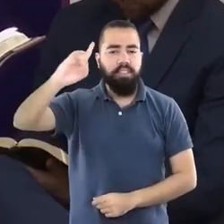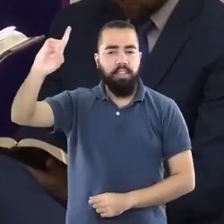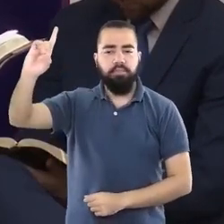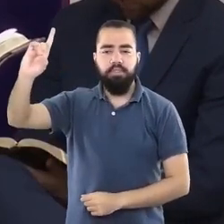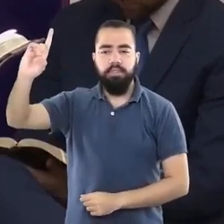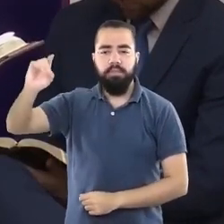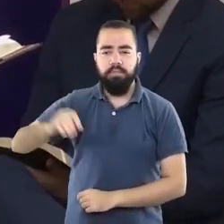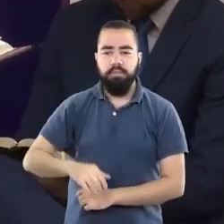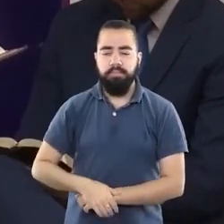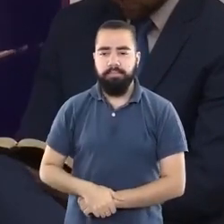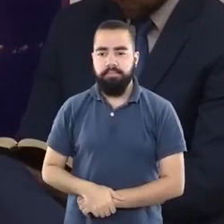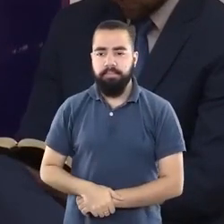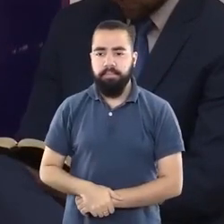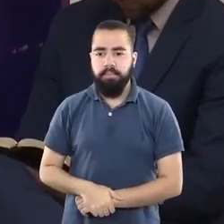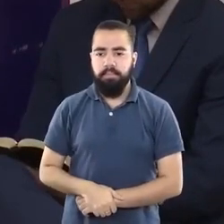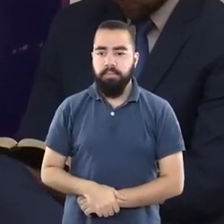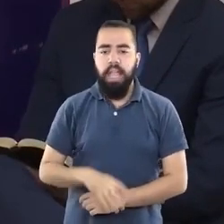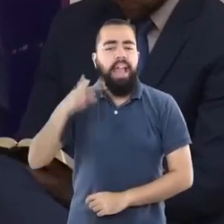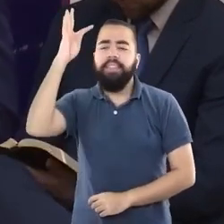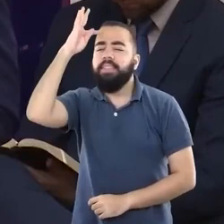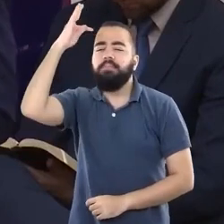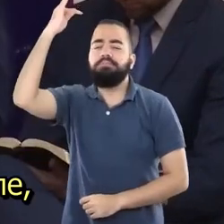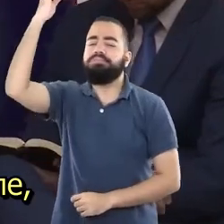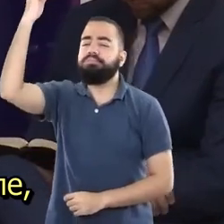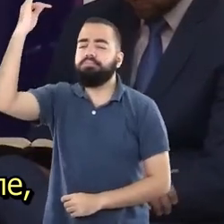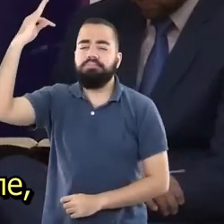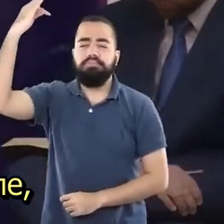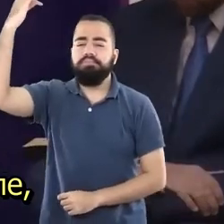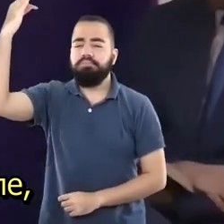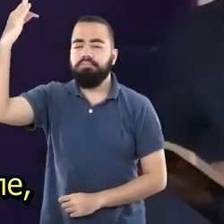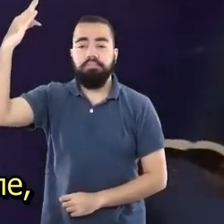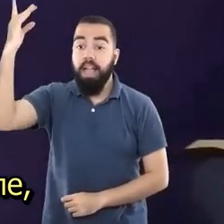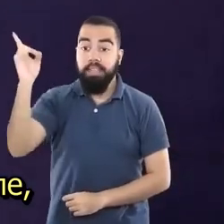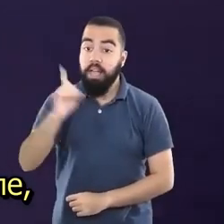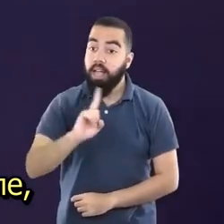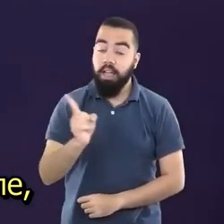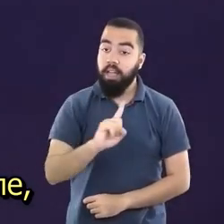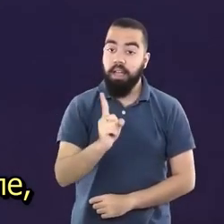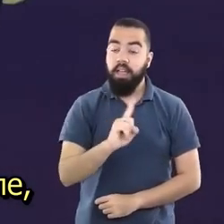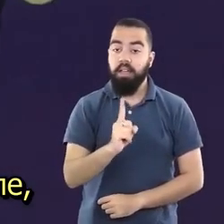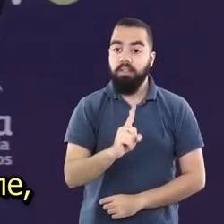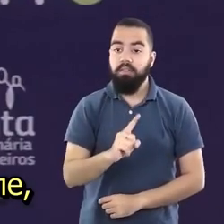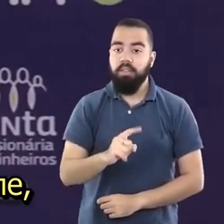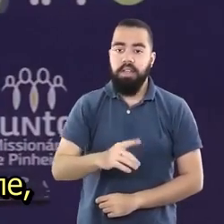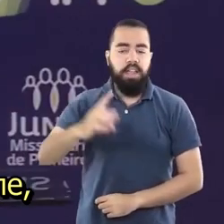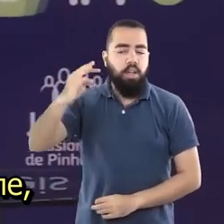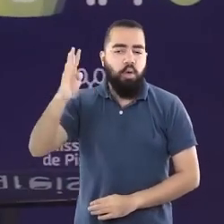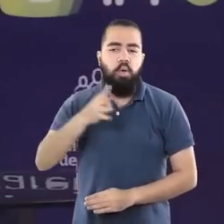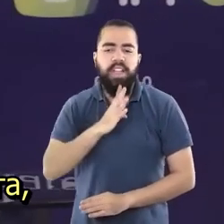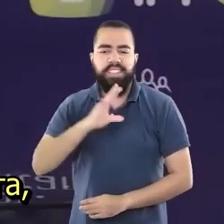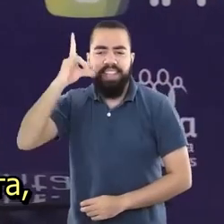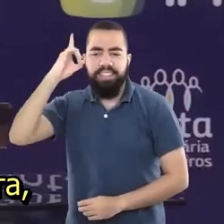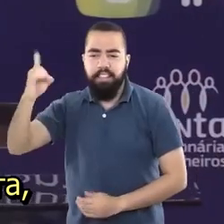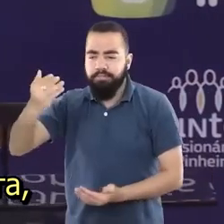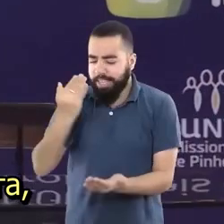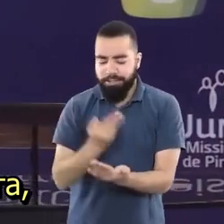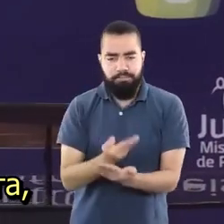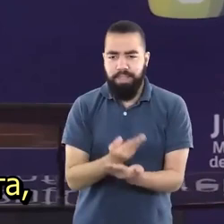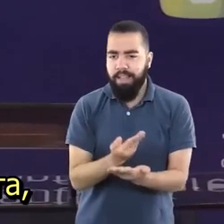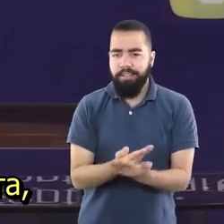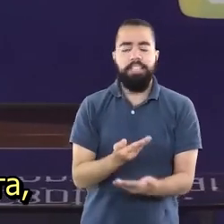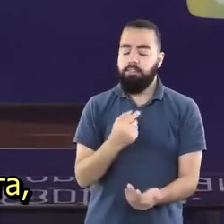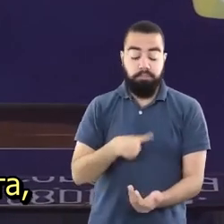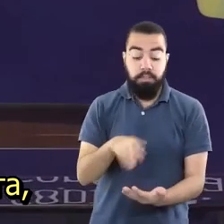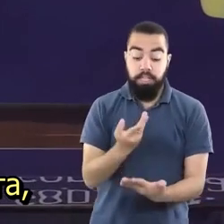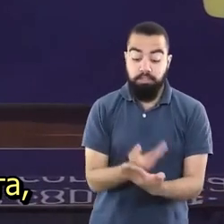Porque conhecer a Deus não é uma coisa teórica, não. Não é uma matéria que você aprende numa escola e discorre numa prova